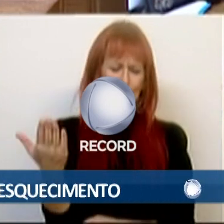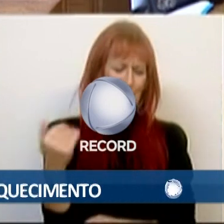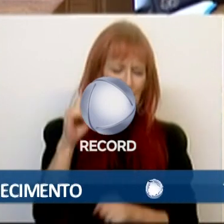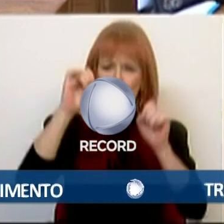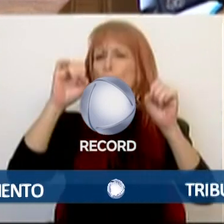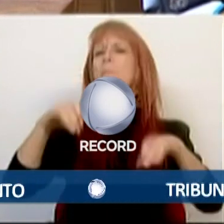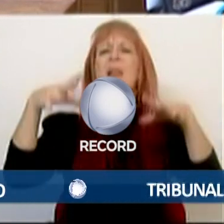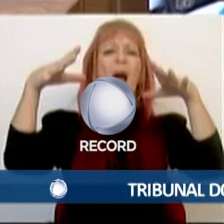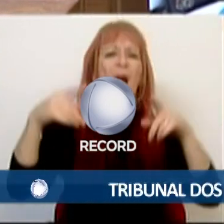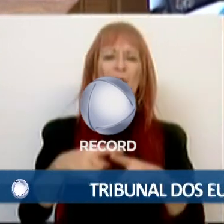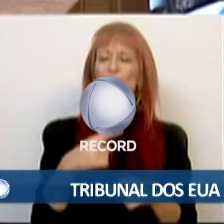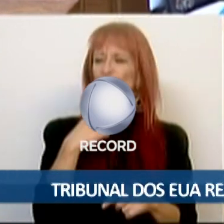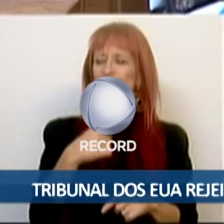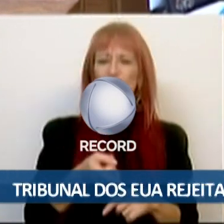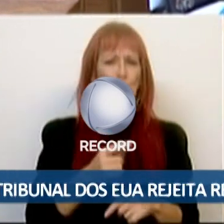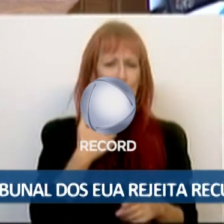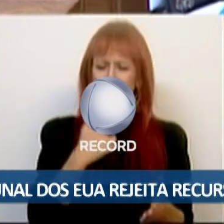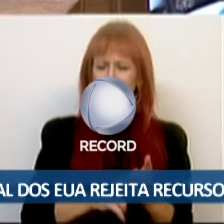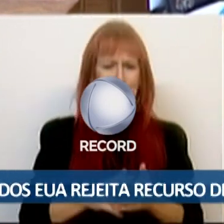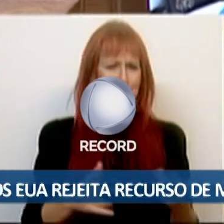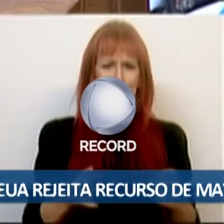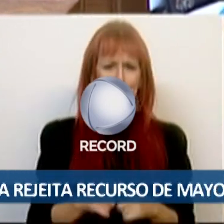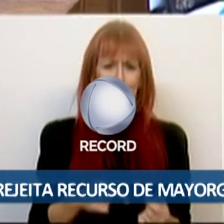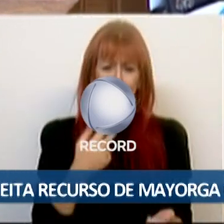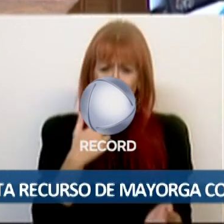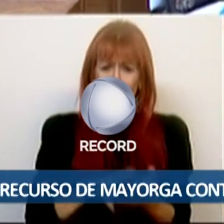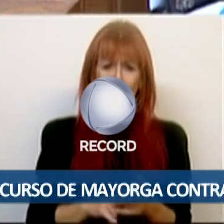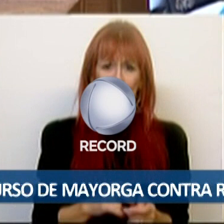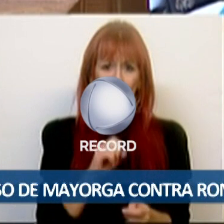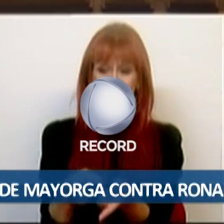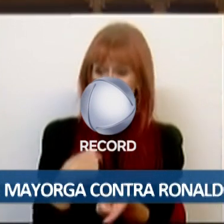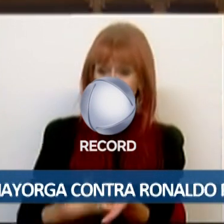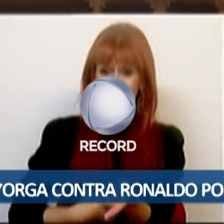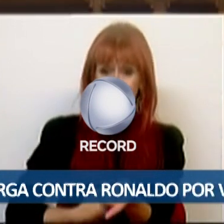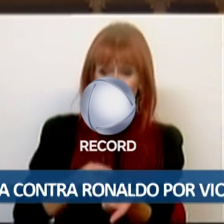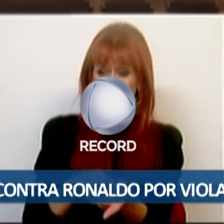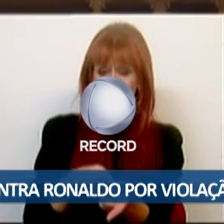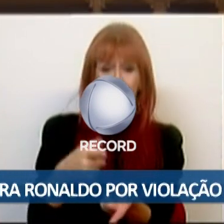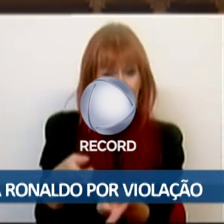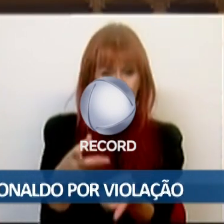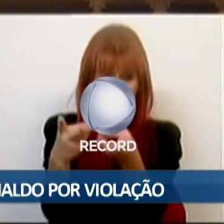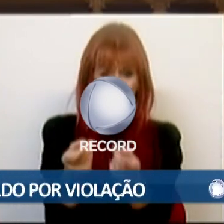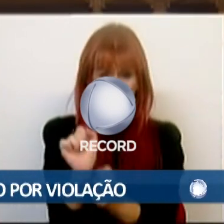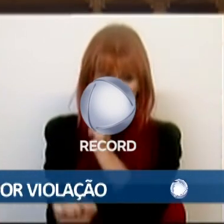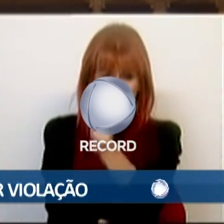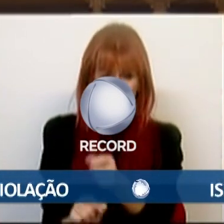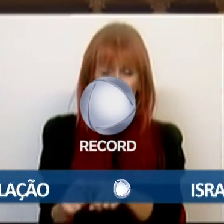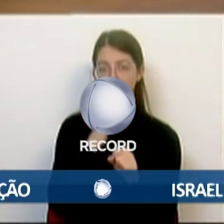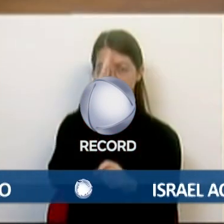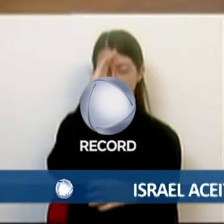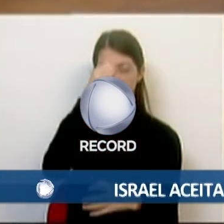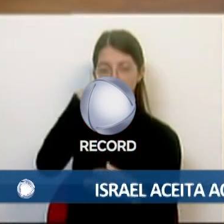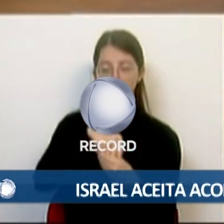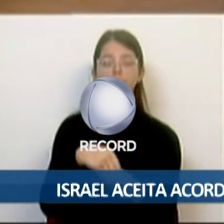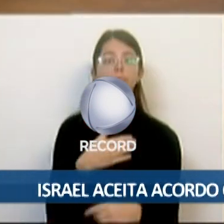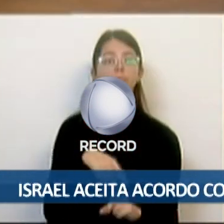milagre que aqui foi anunciado. Na verdade, é uma verdadeira oportunidade perdida. Este é o orçamento dos tubarões.